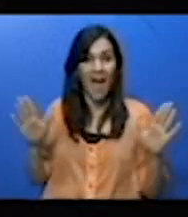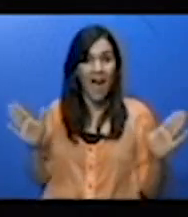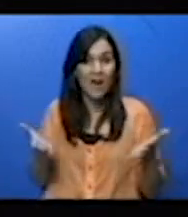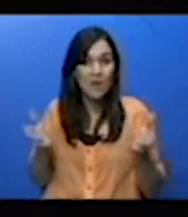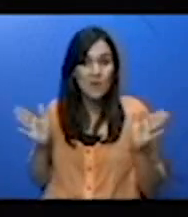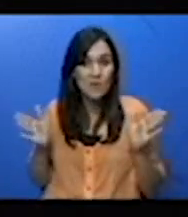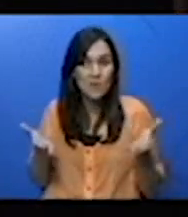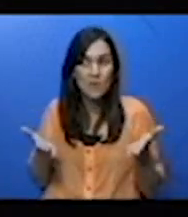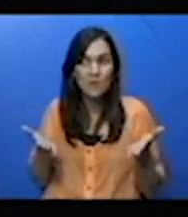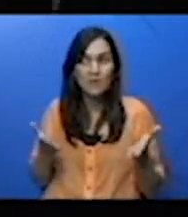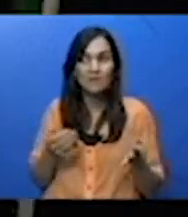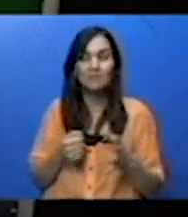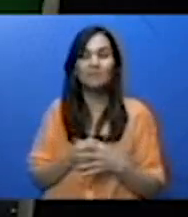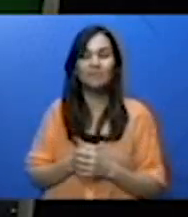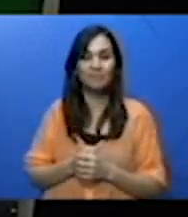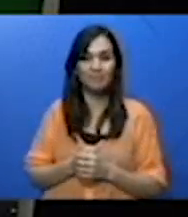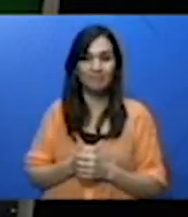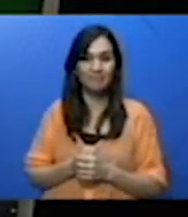Agora,